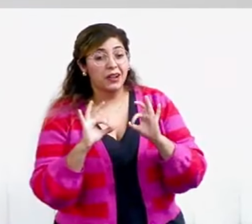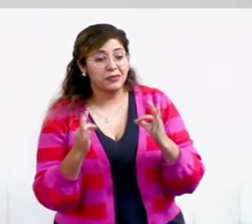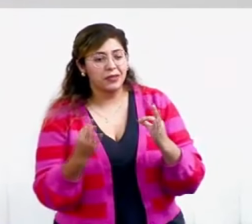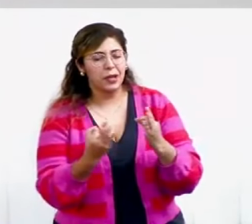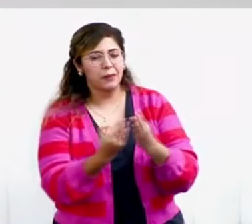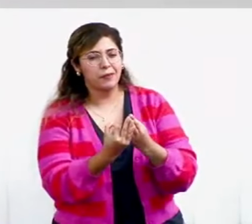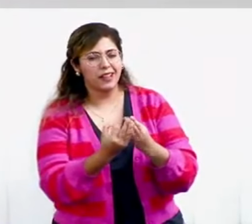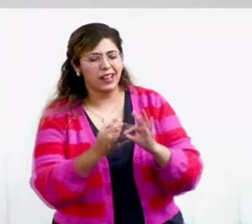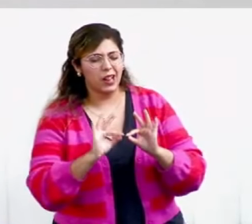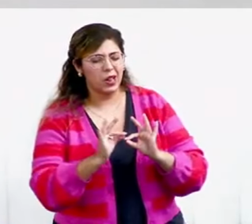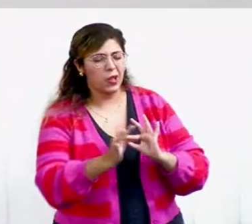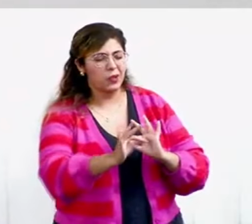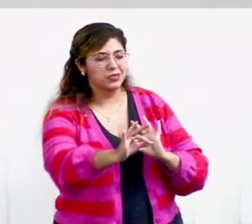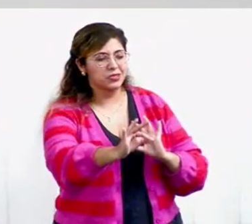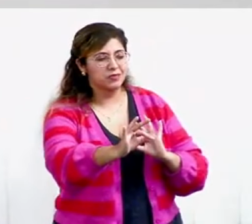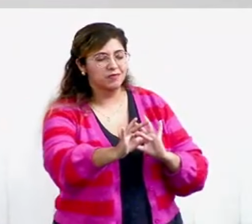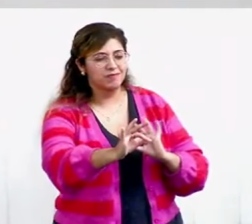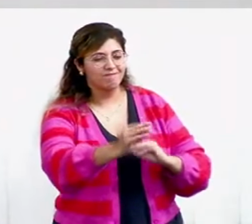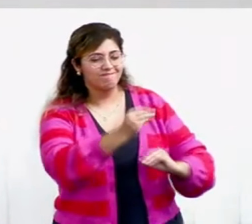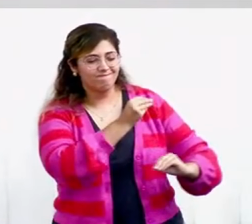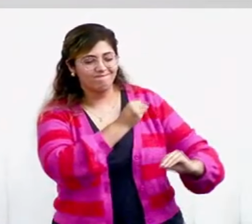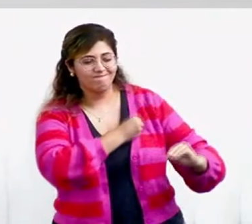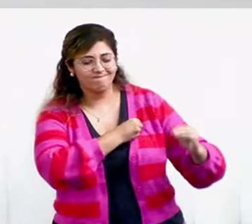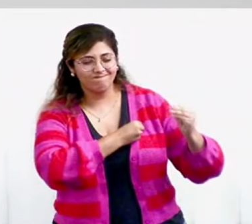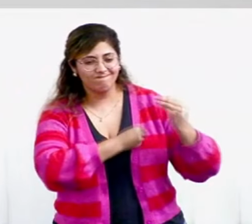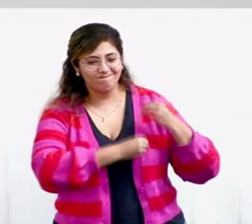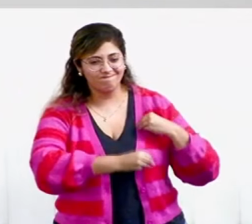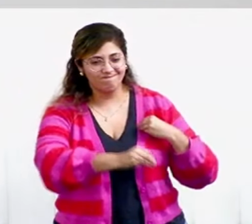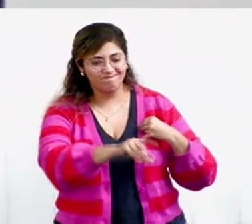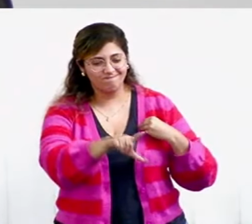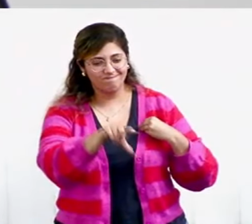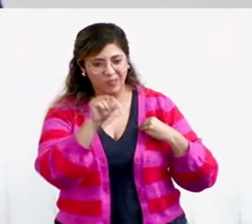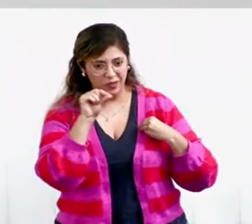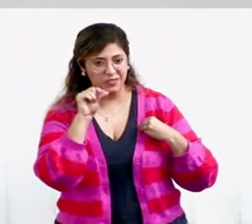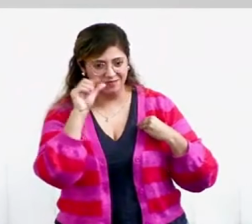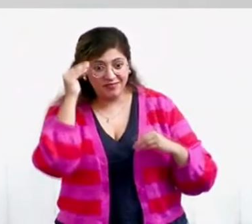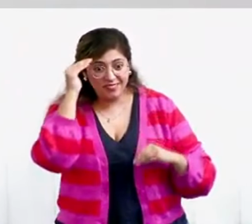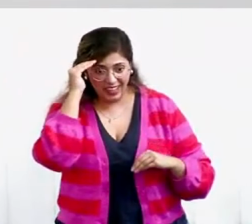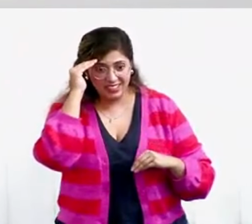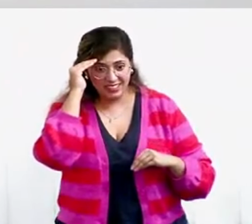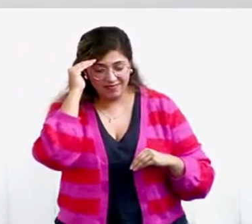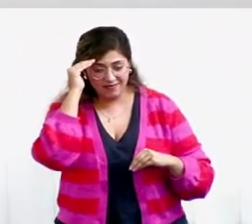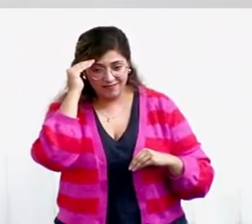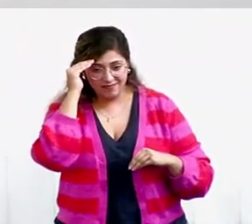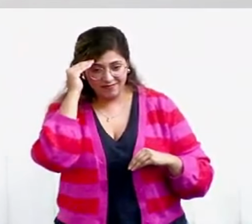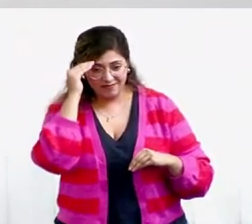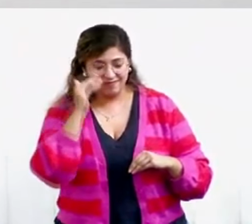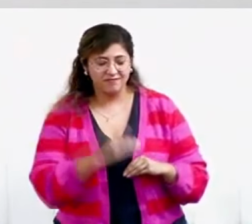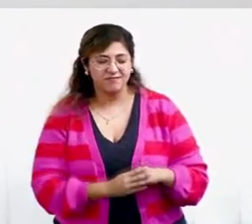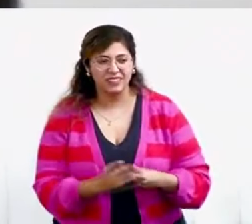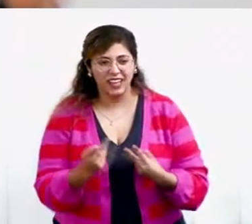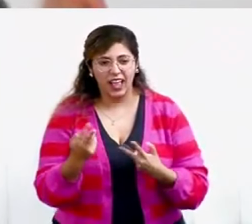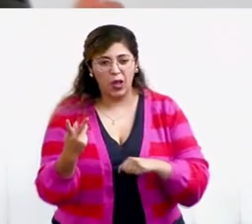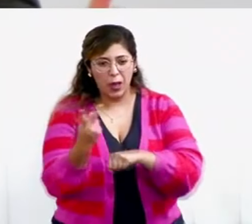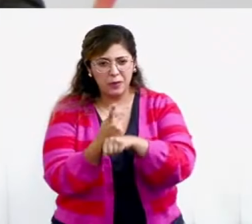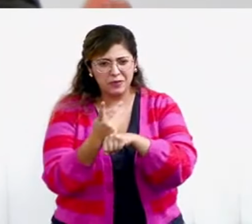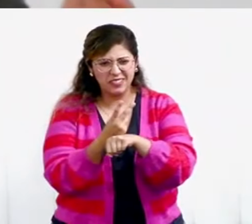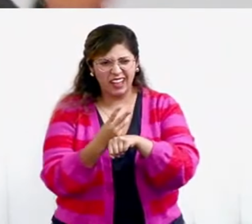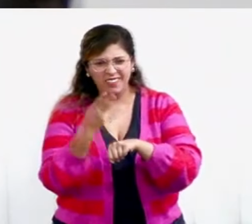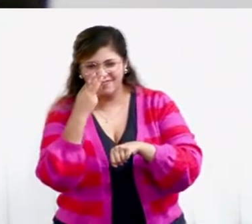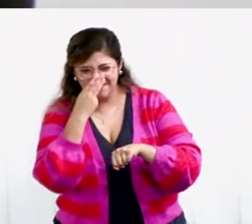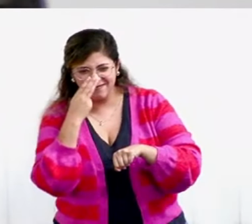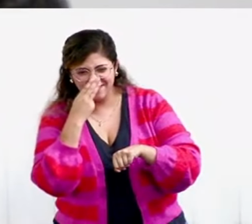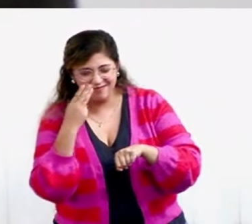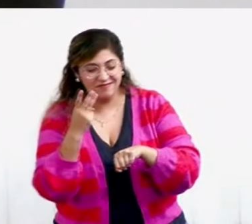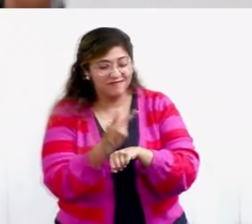prazer no ato praticado, e começa a ir lá fora. Daqui a pouquinho aquilo que ele busca lá fora já não satisfaz mais, ele